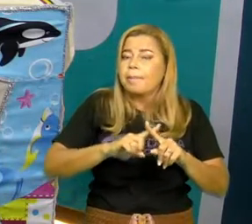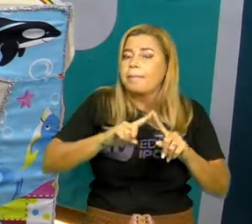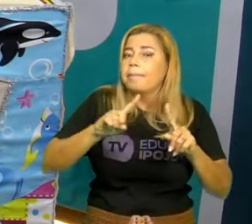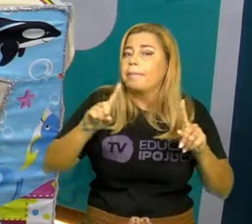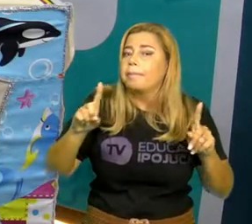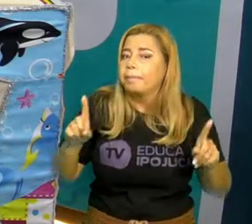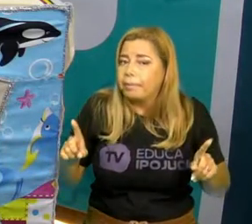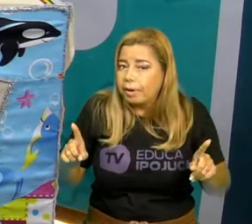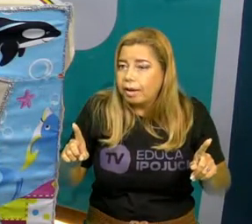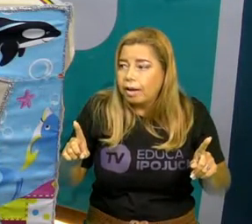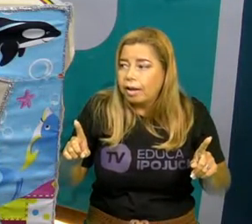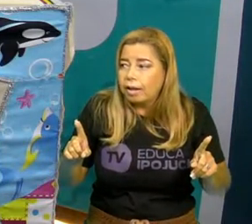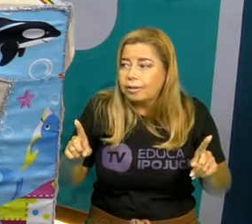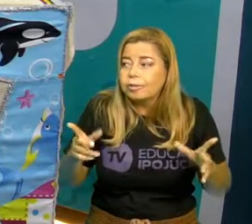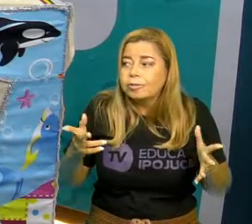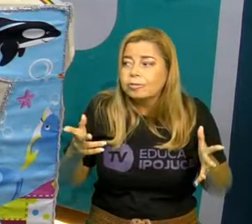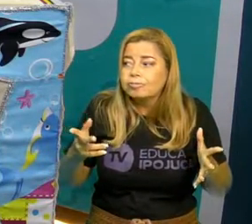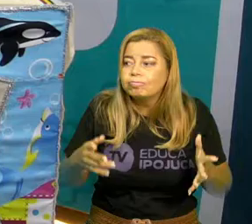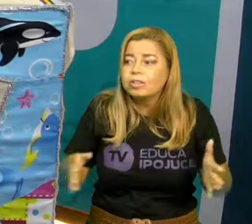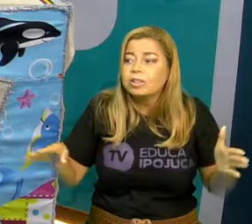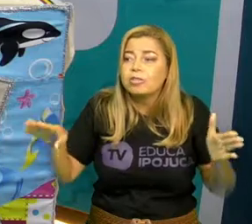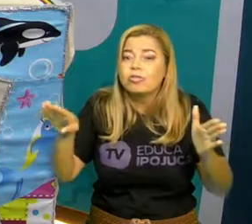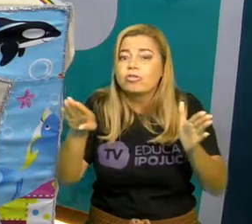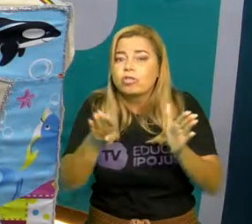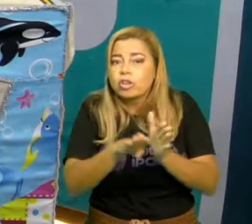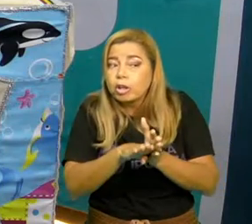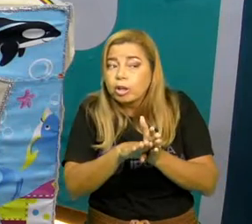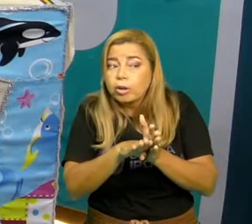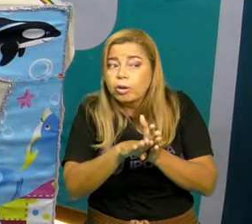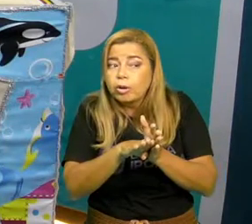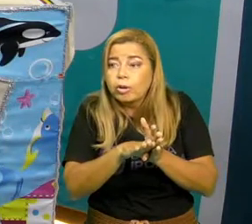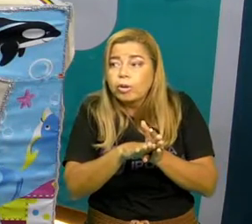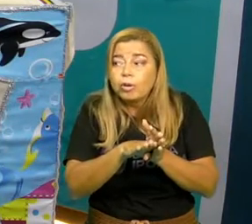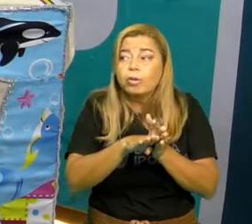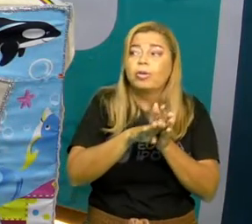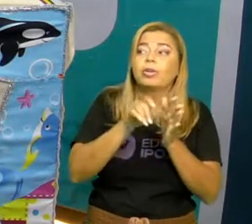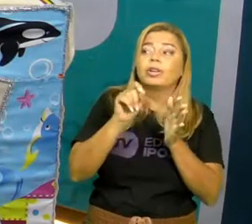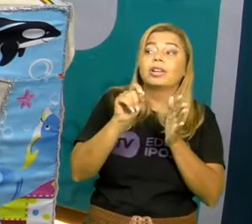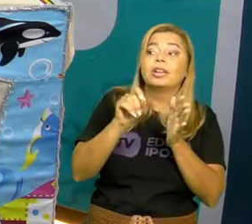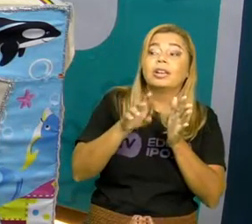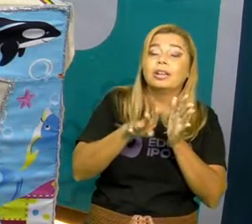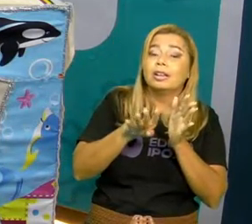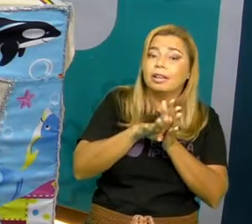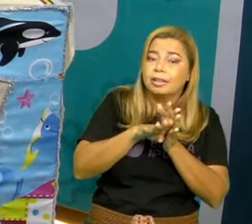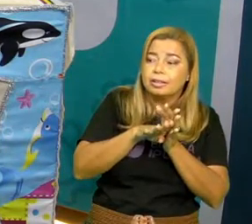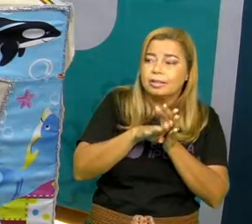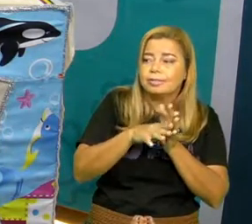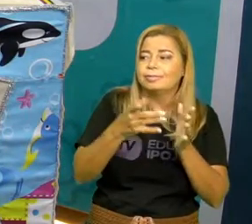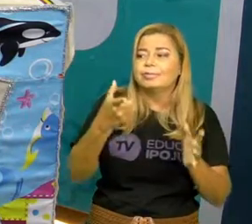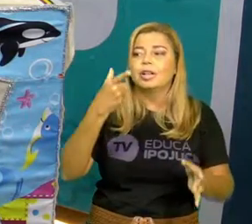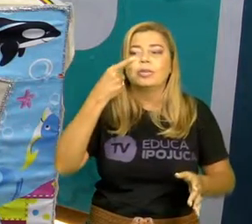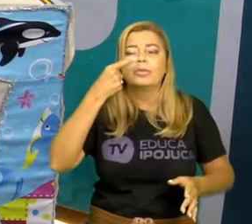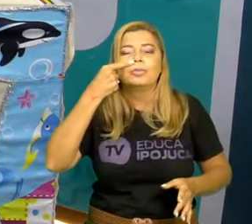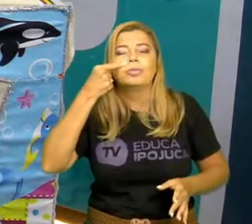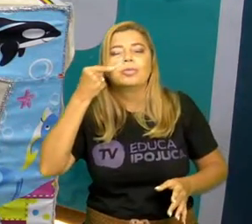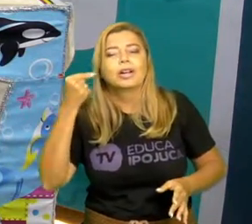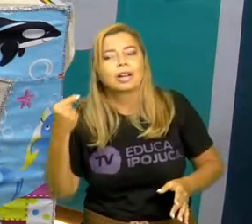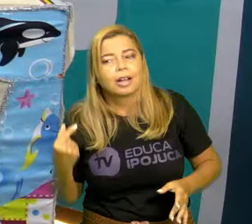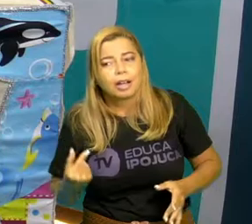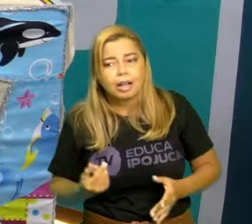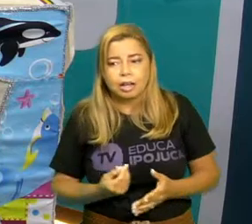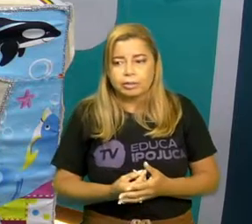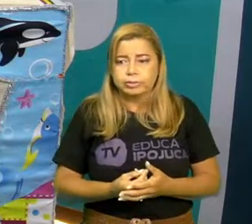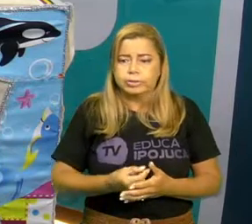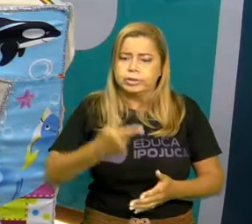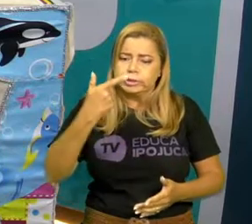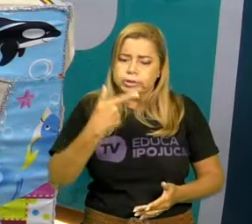o quê, gente? Apareceu uma fada madrinha. Apareceu o ratinho. De novo